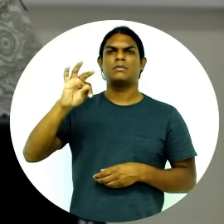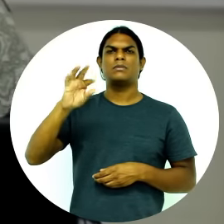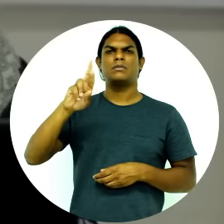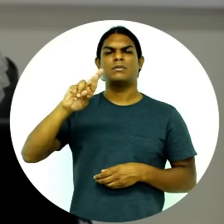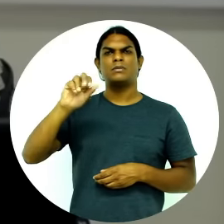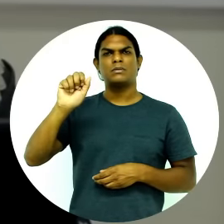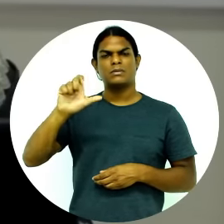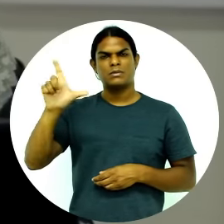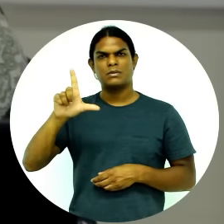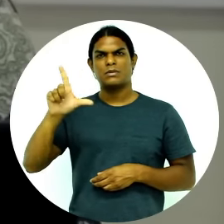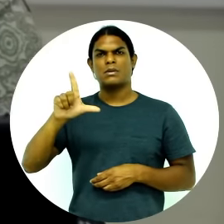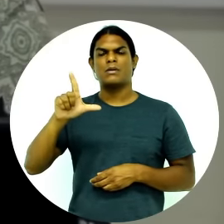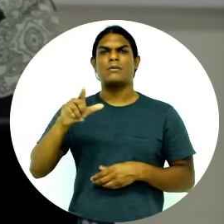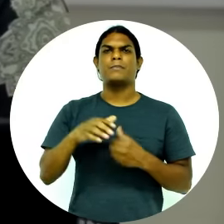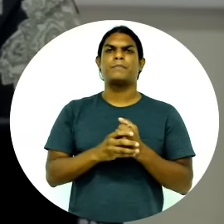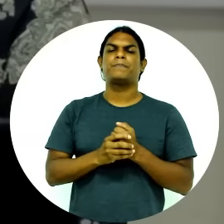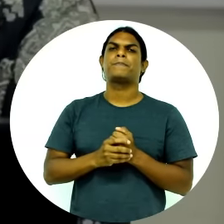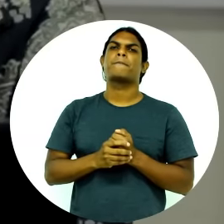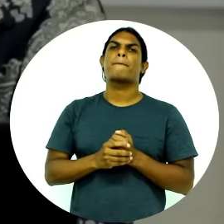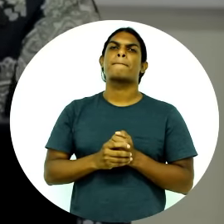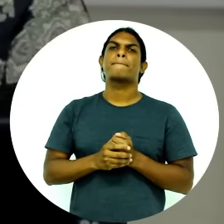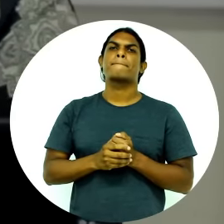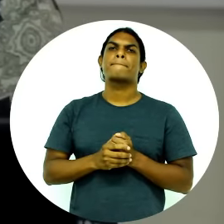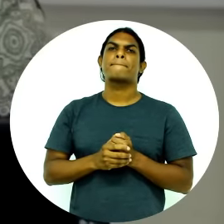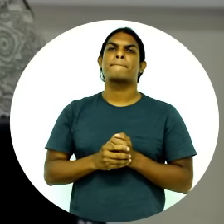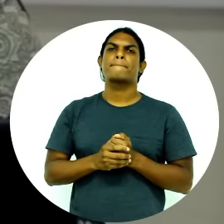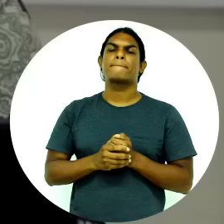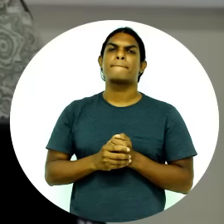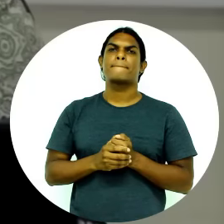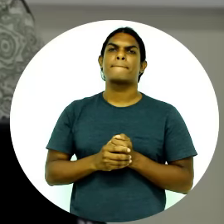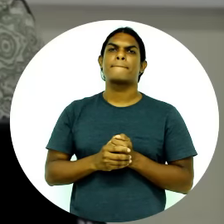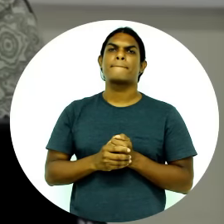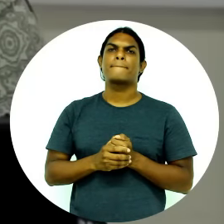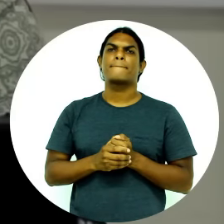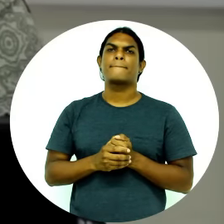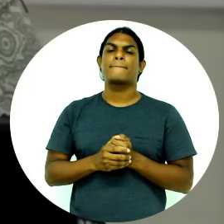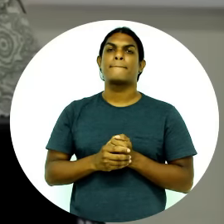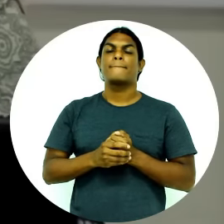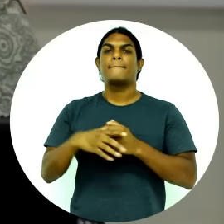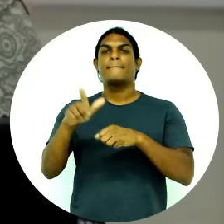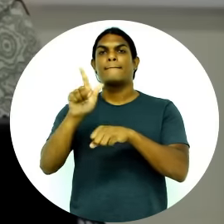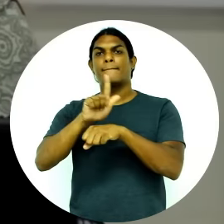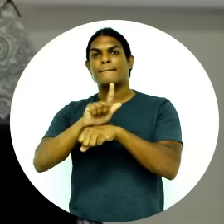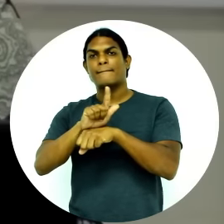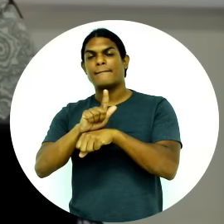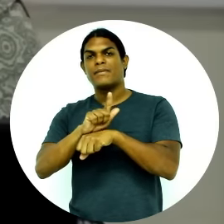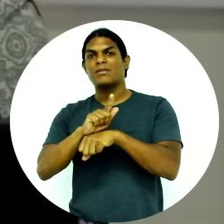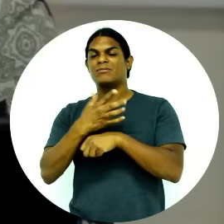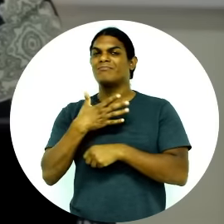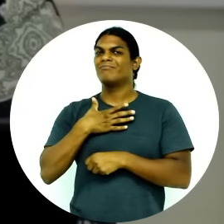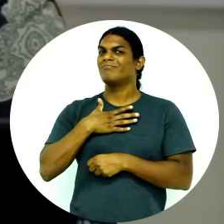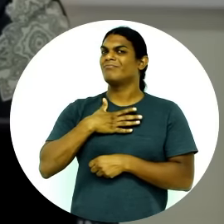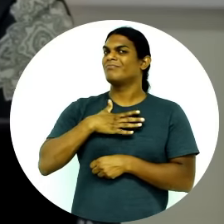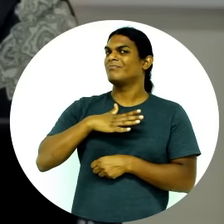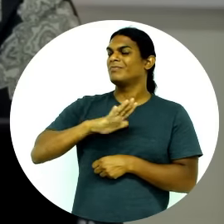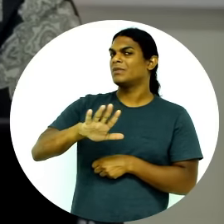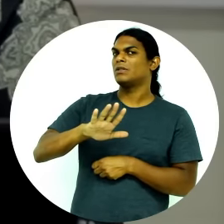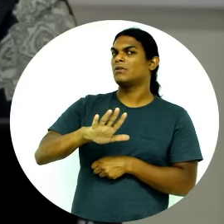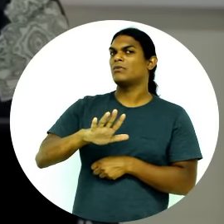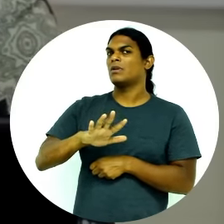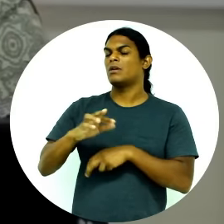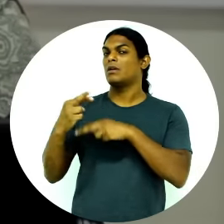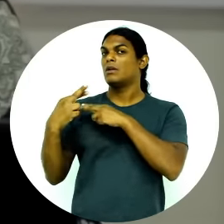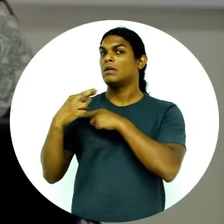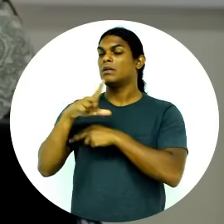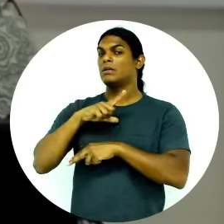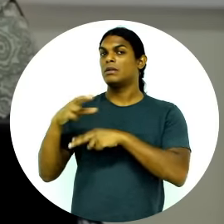critério que eu acho que é interessante, que é a organização. Mas pode ser que aquele cargo